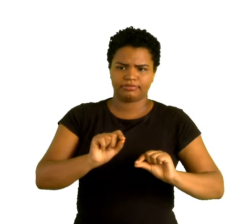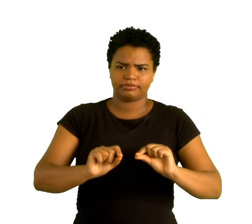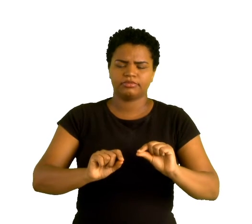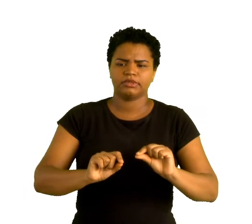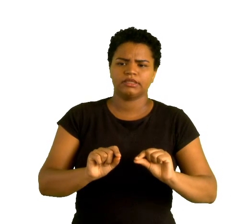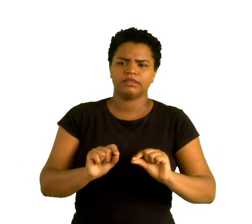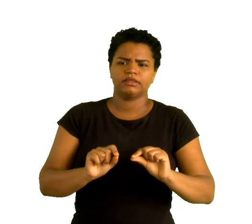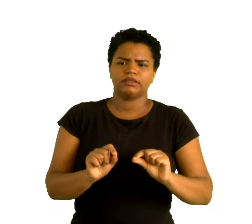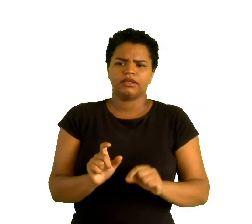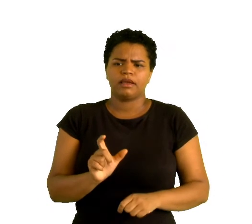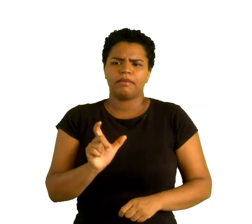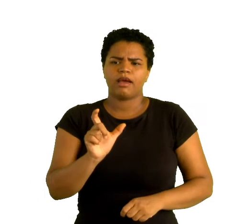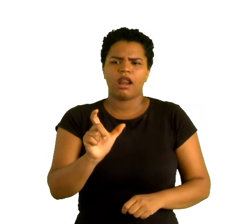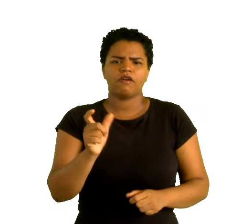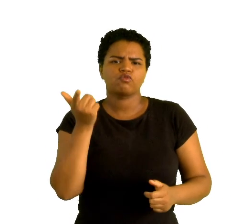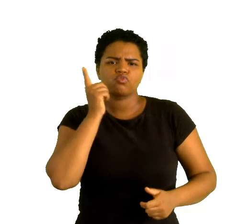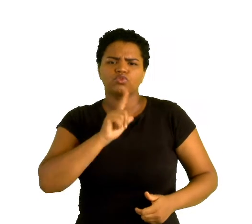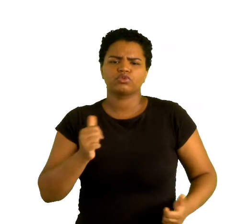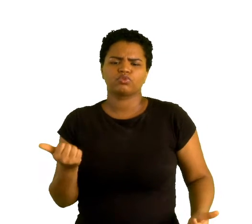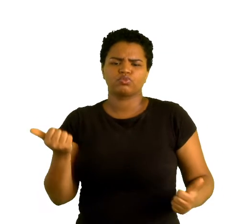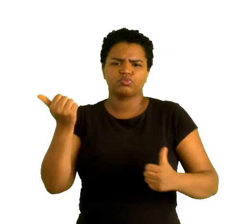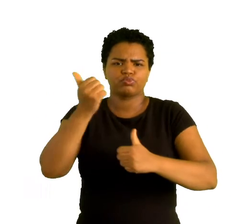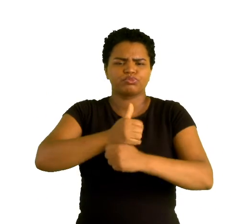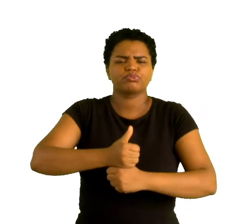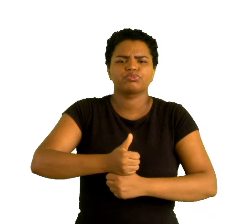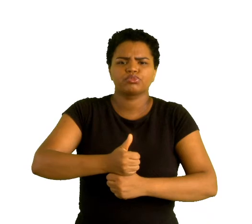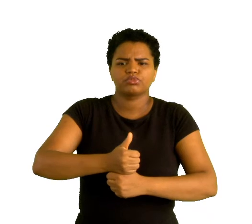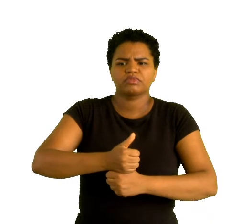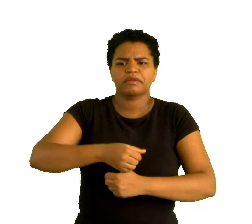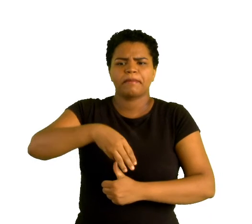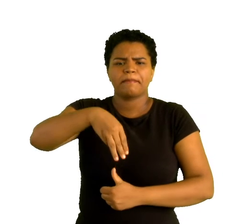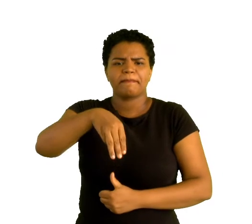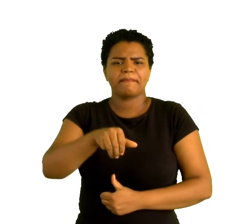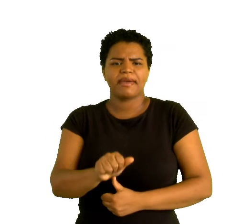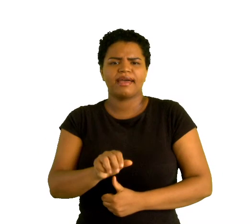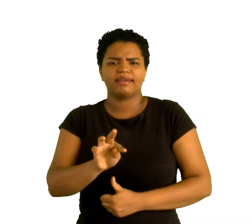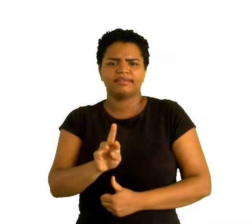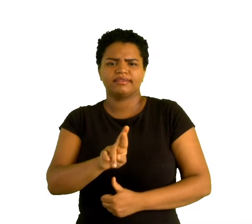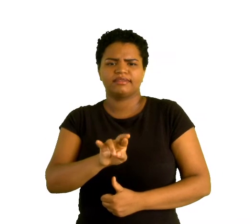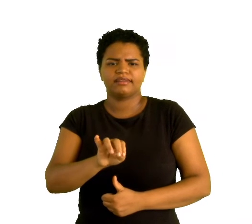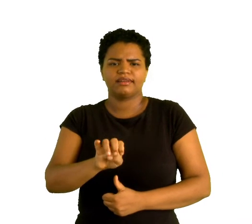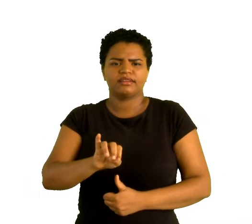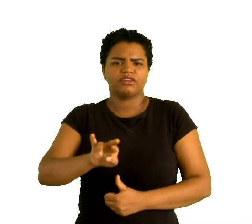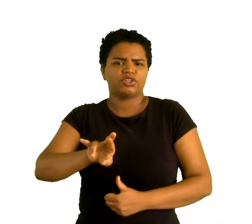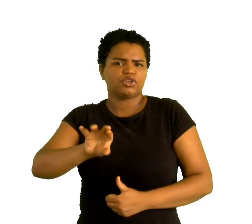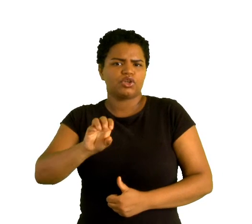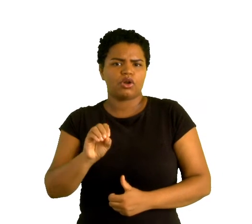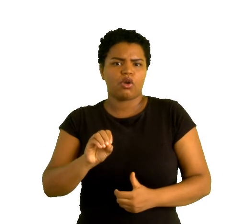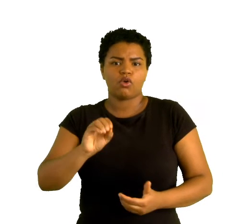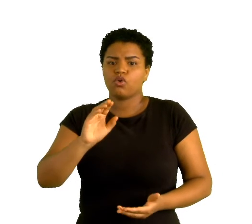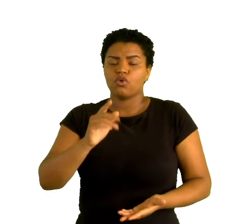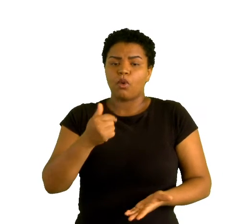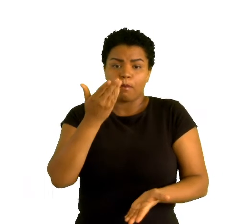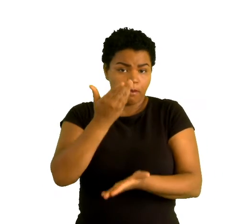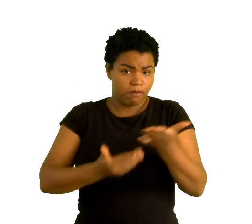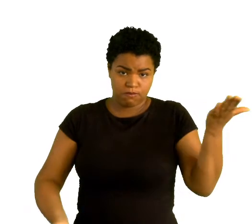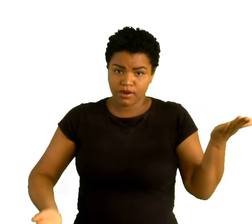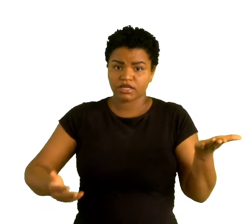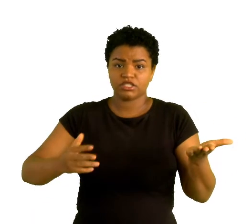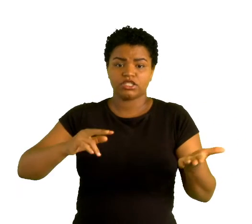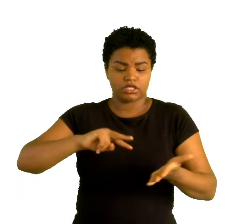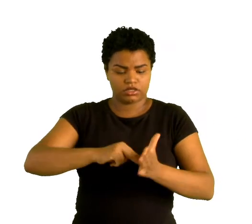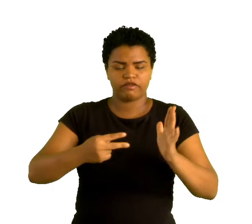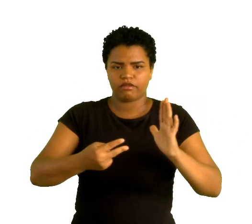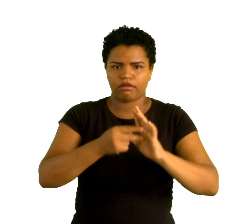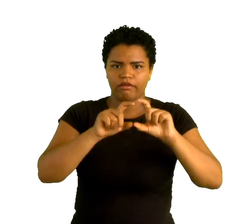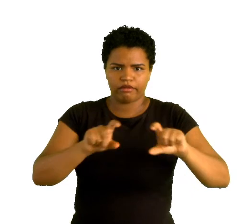uma palavra que eu posso substituir por matreiro e eu não tiro o sentido da frase? Que eu também posso chamar